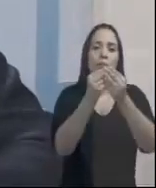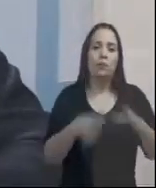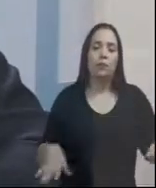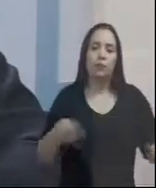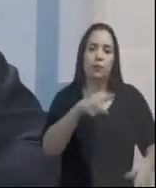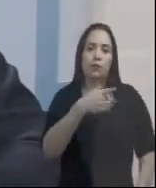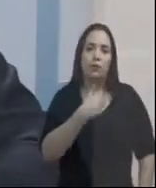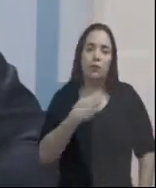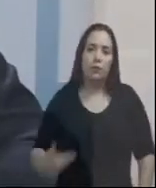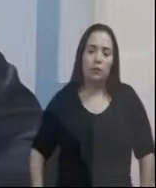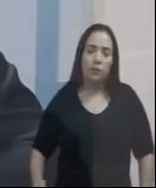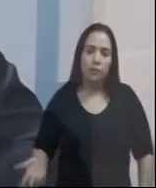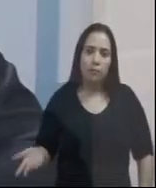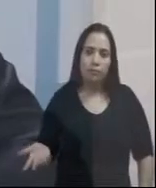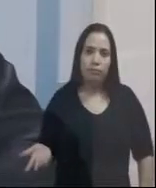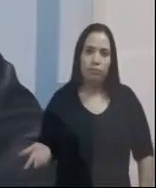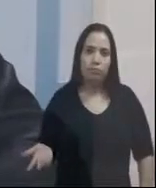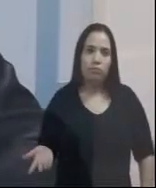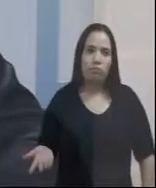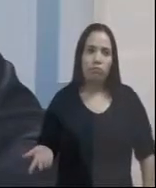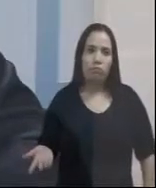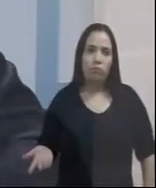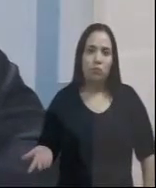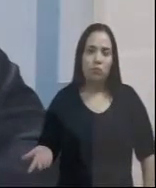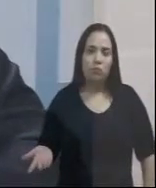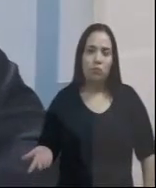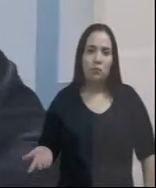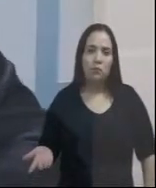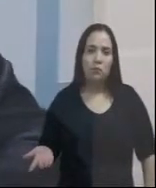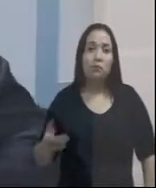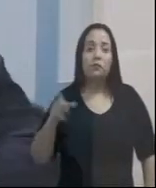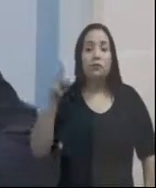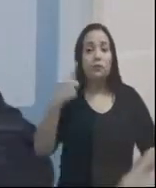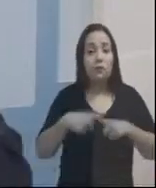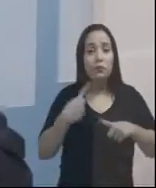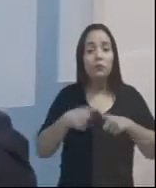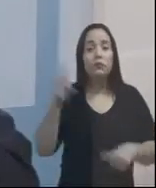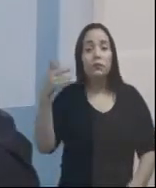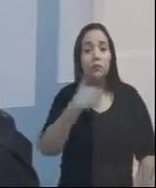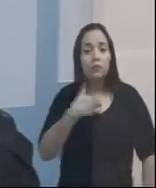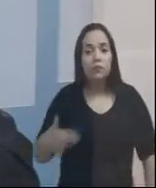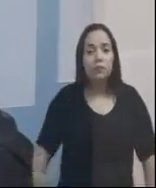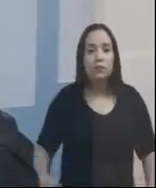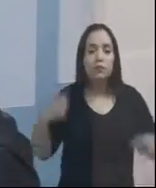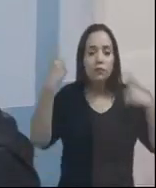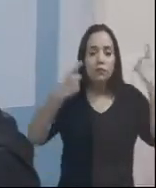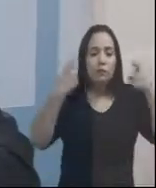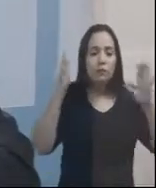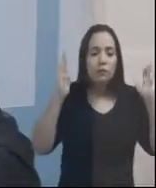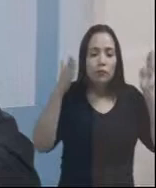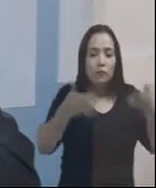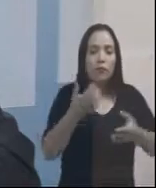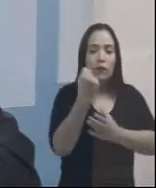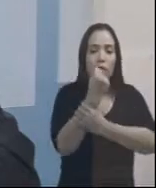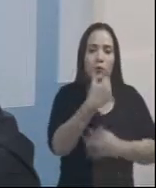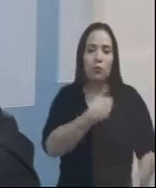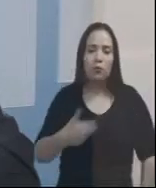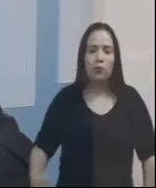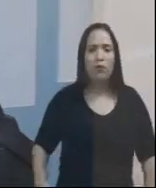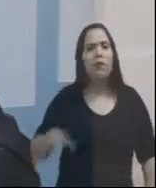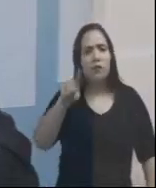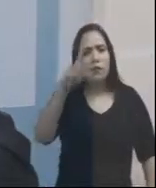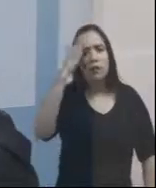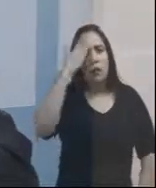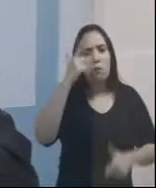que o governador do Estado do Ceará investiu tanto na segurança pública, num país que nós estamos aí